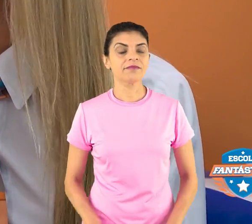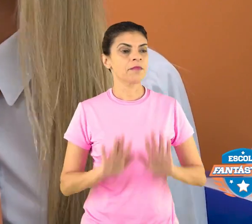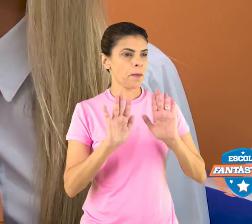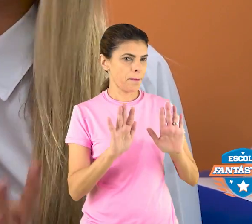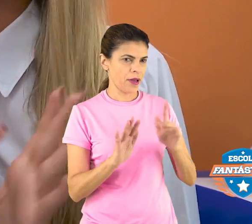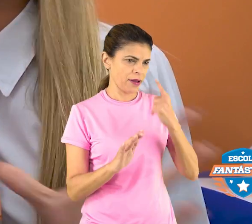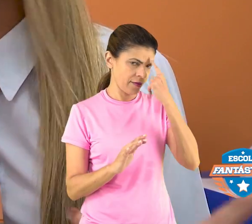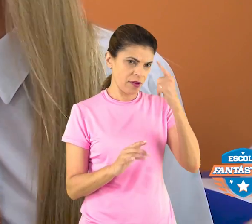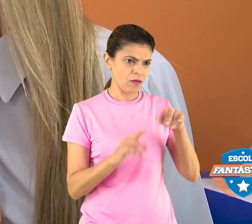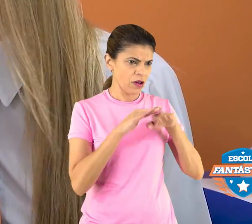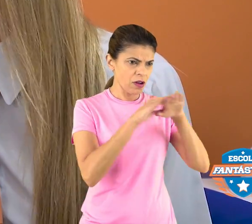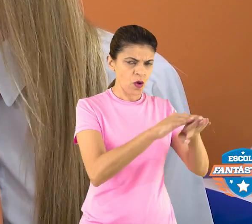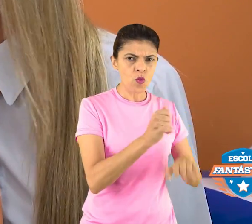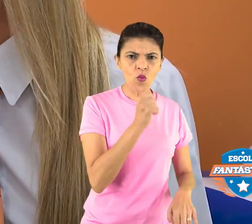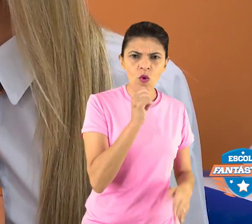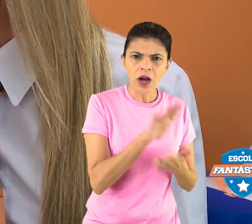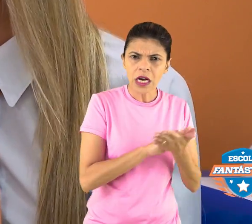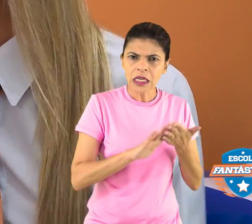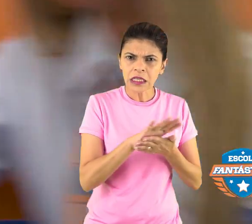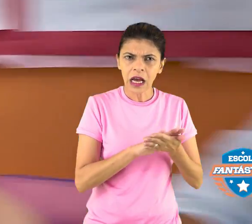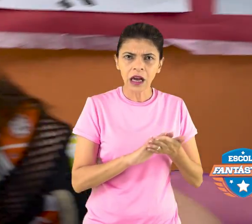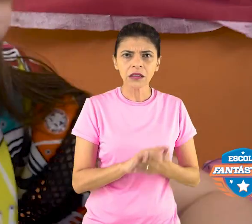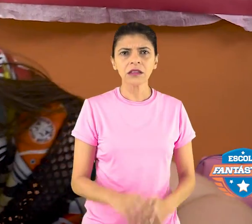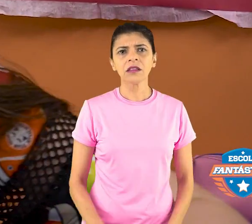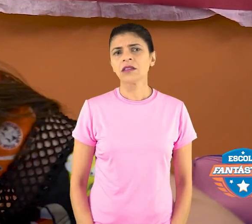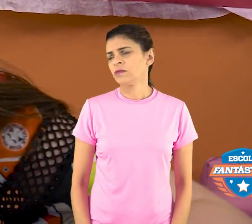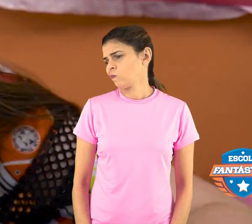adivinhar. Você não falou nada com o Lucas, né?